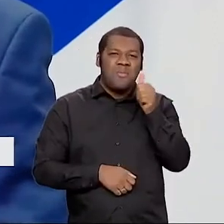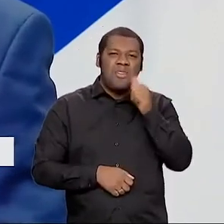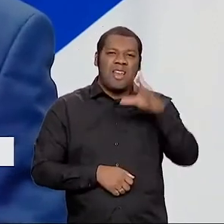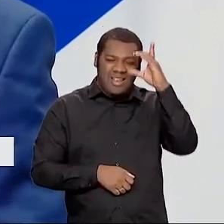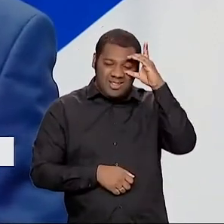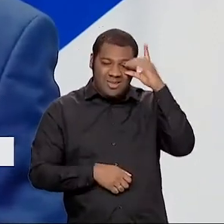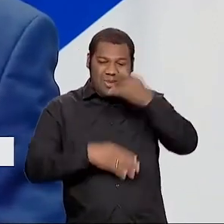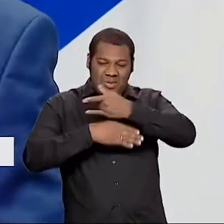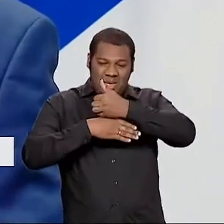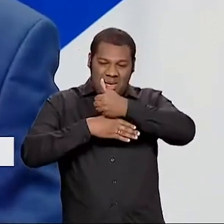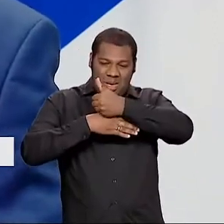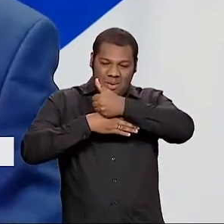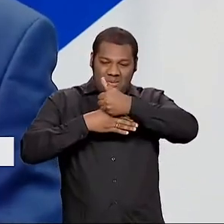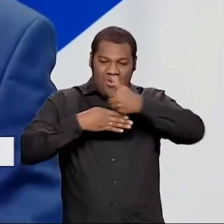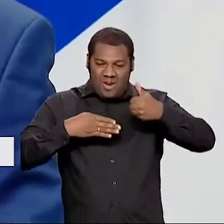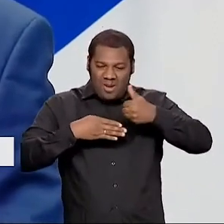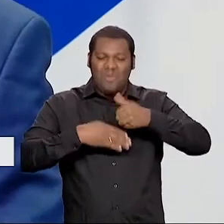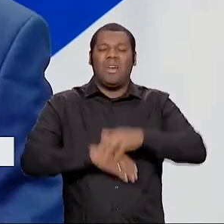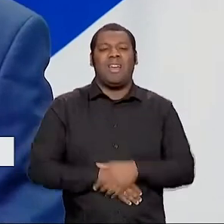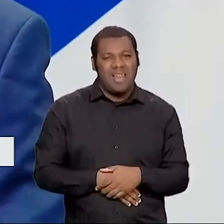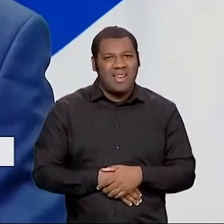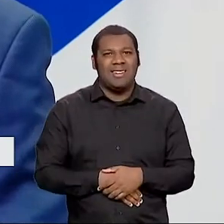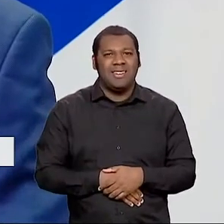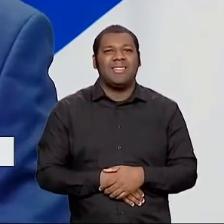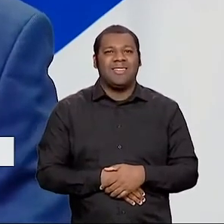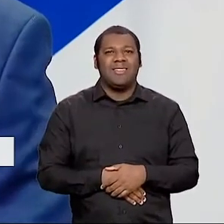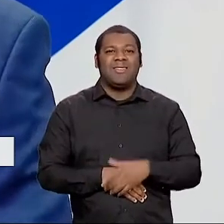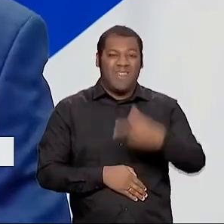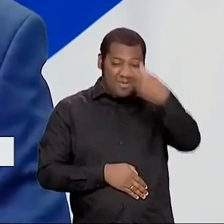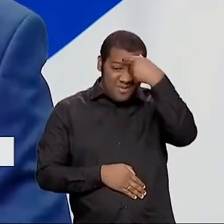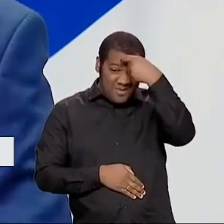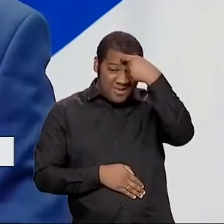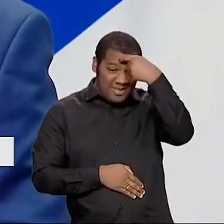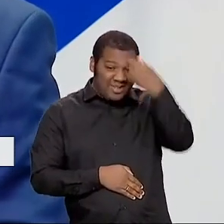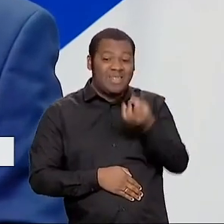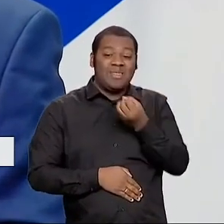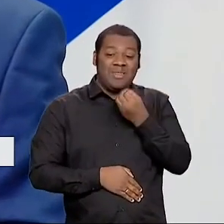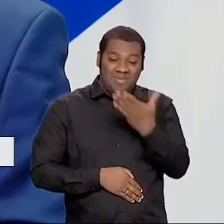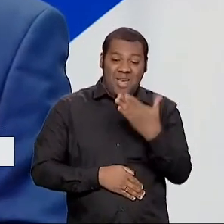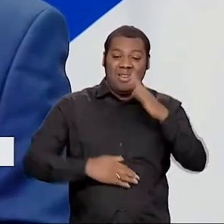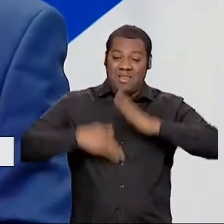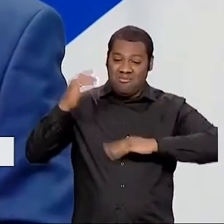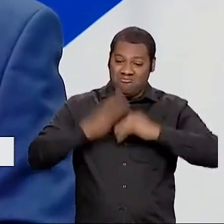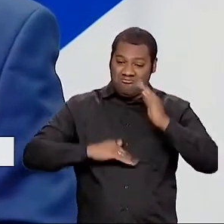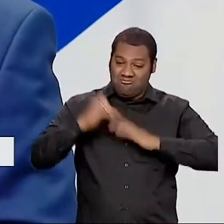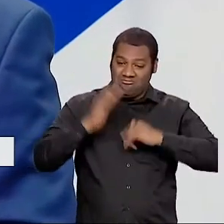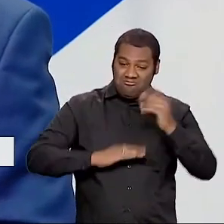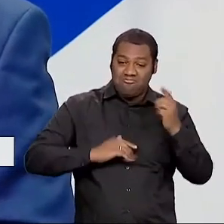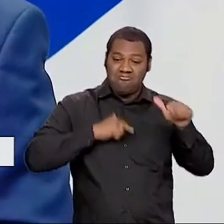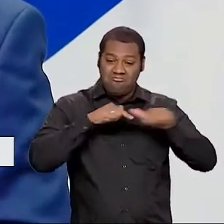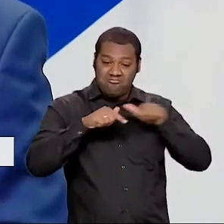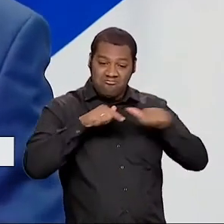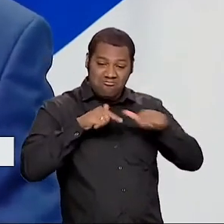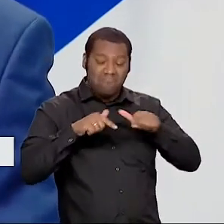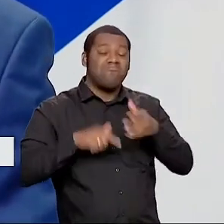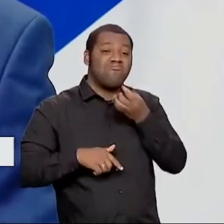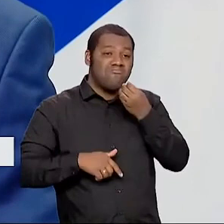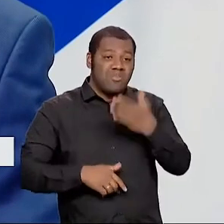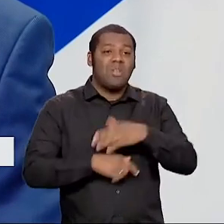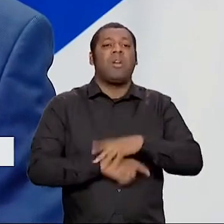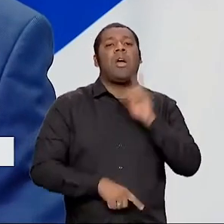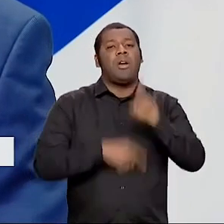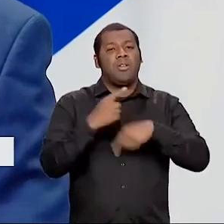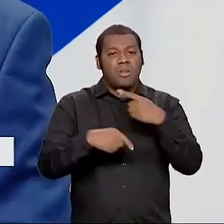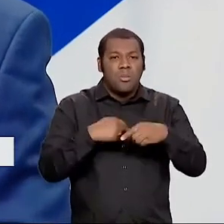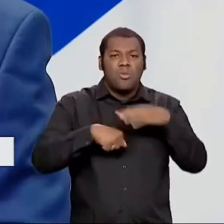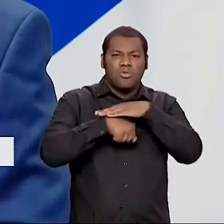pessoalmente, está bem de alma, de coração, de cabeça, bem profissionalmente. E depois tivemos uma